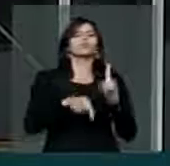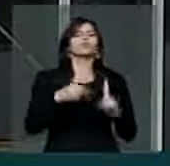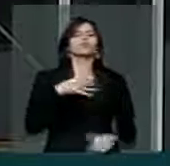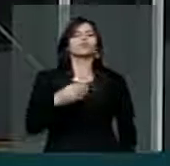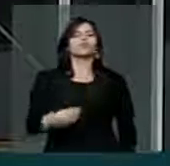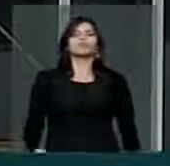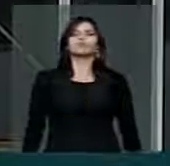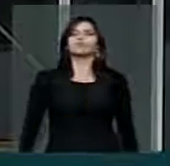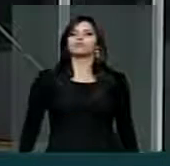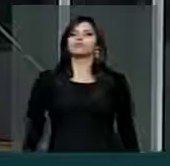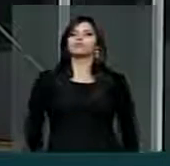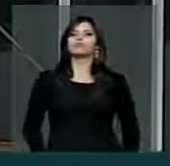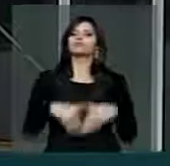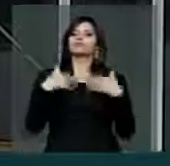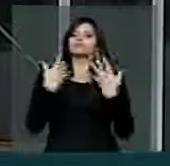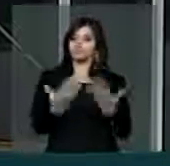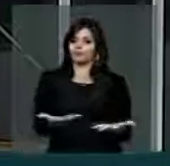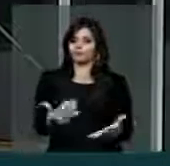Vejam